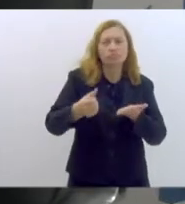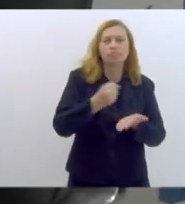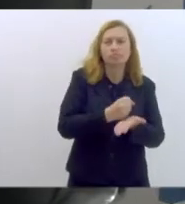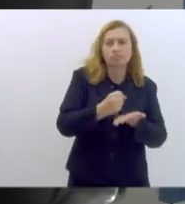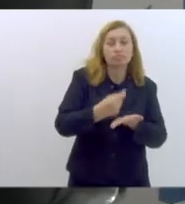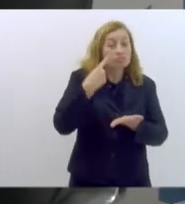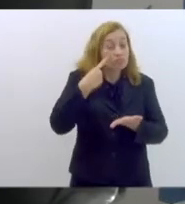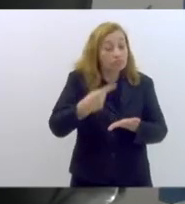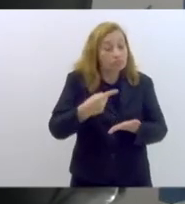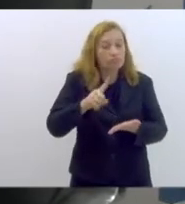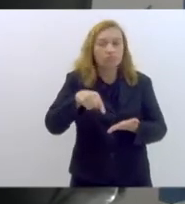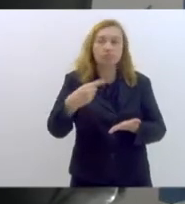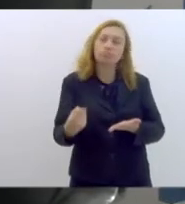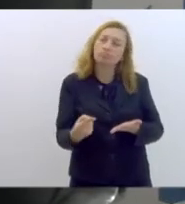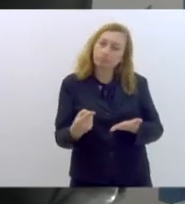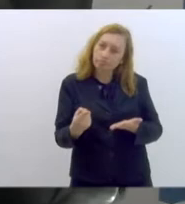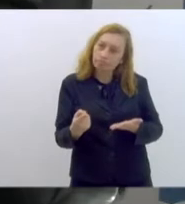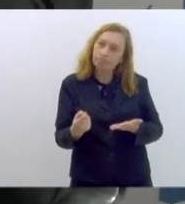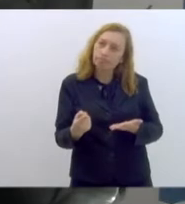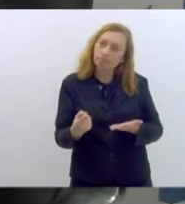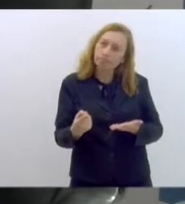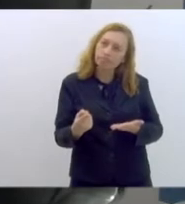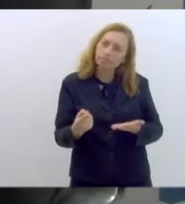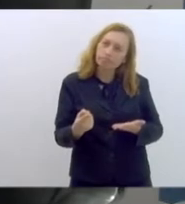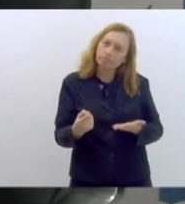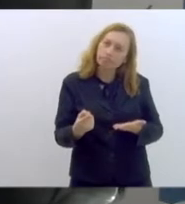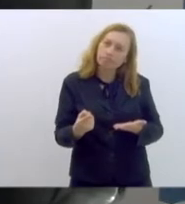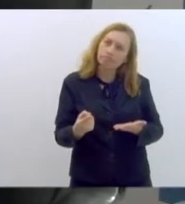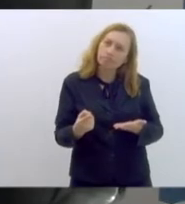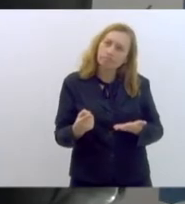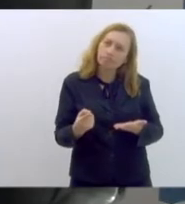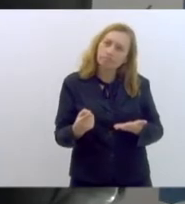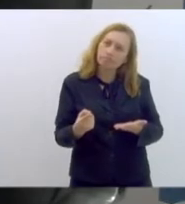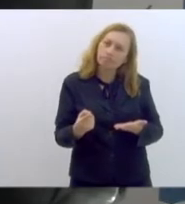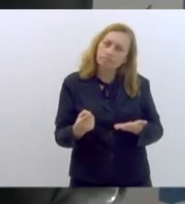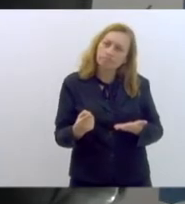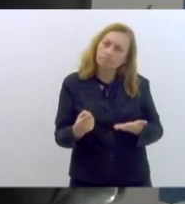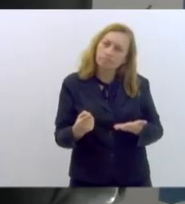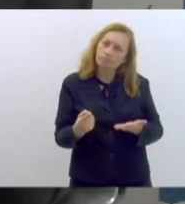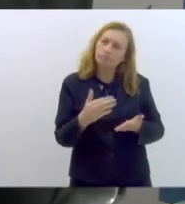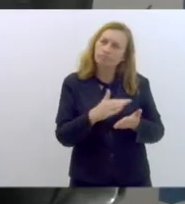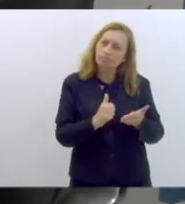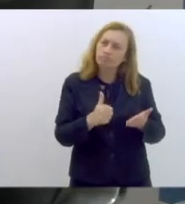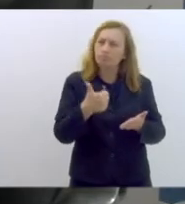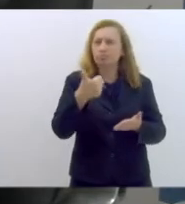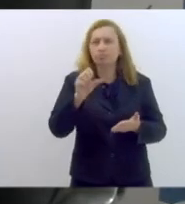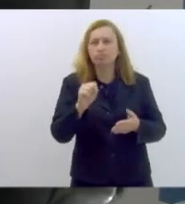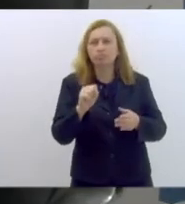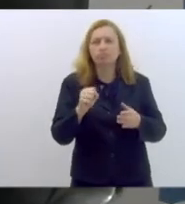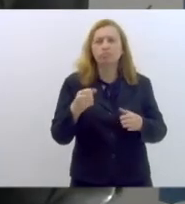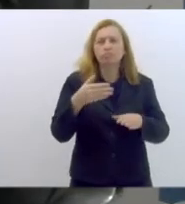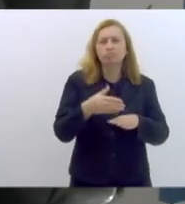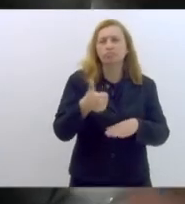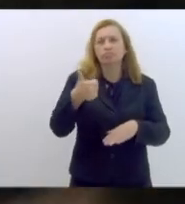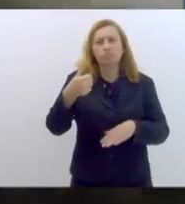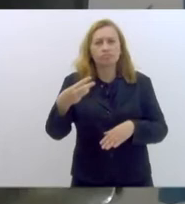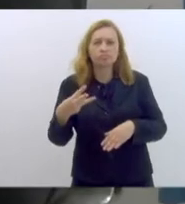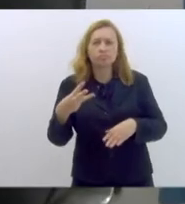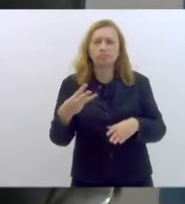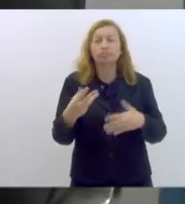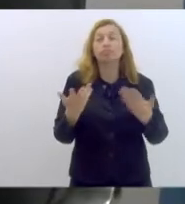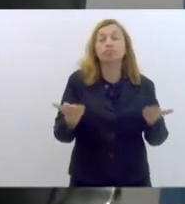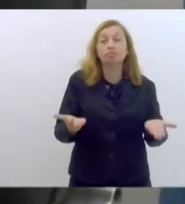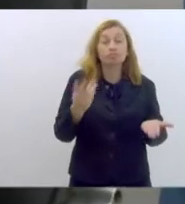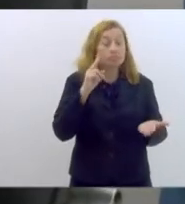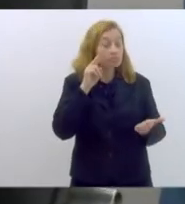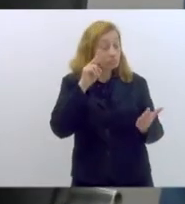ver depois. O contrato que veio a posteriori tirou de 18 e botou para 13. Então, quando a gente